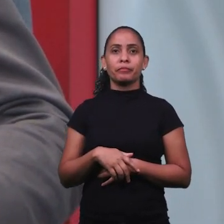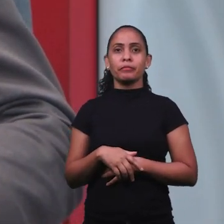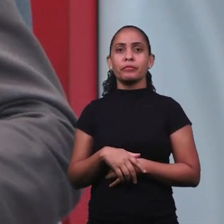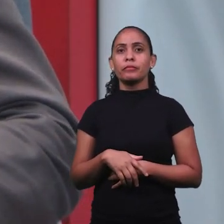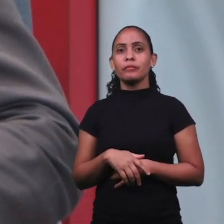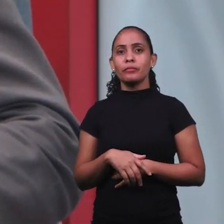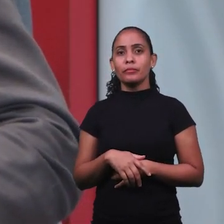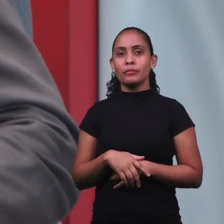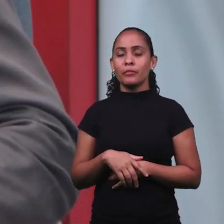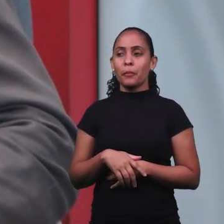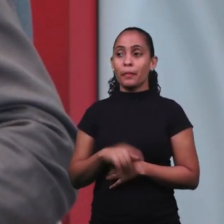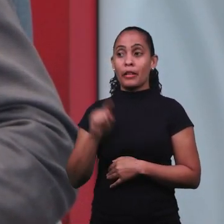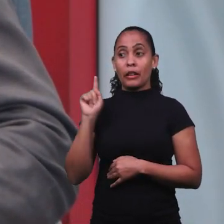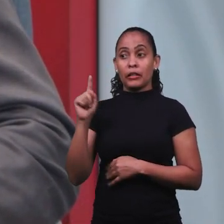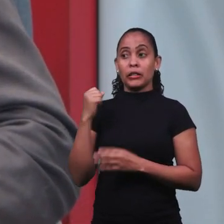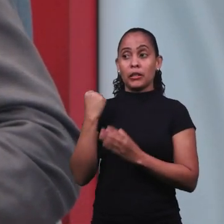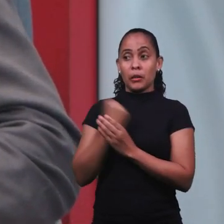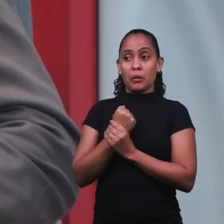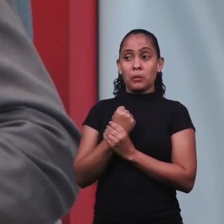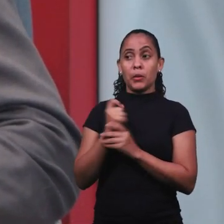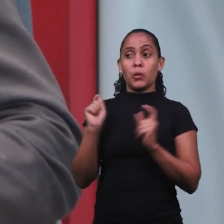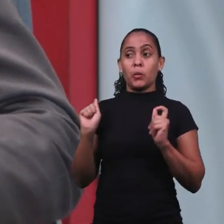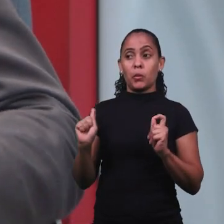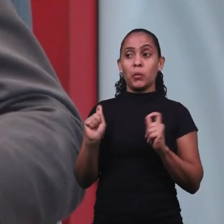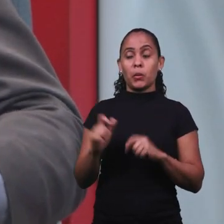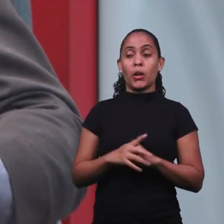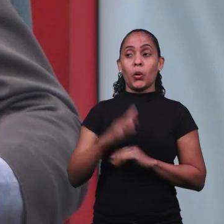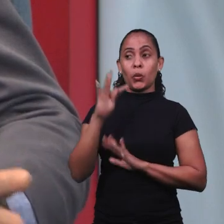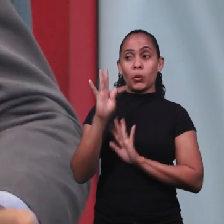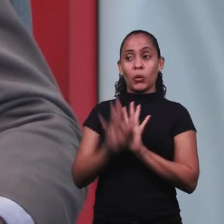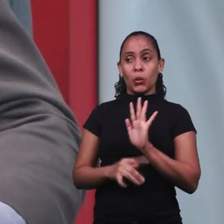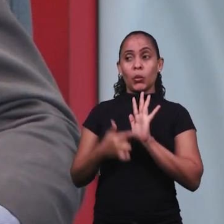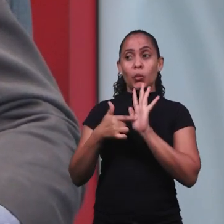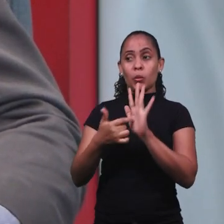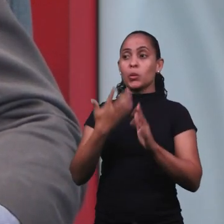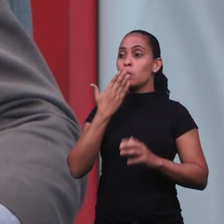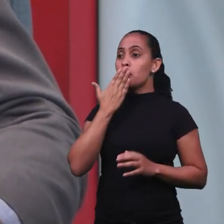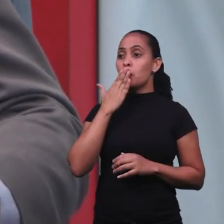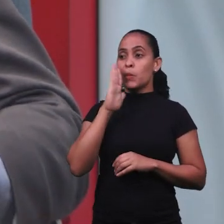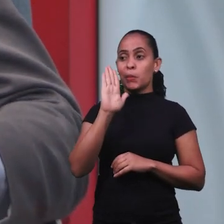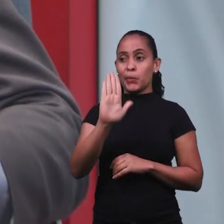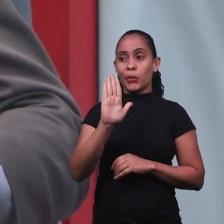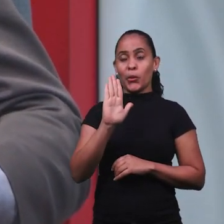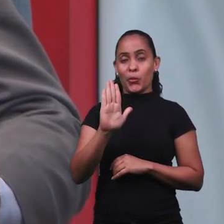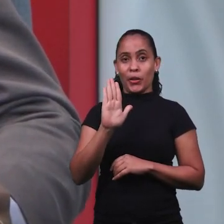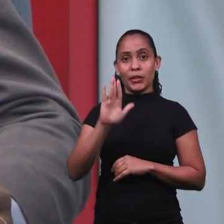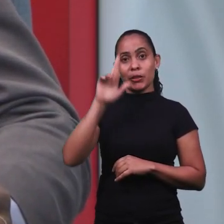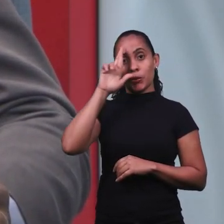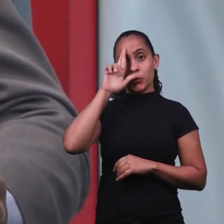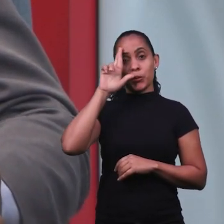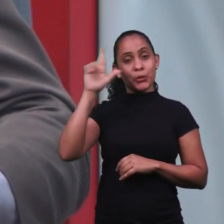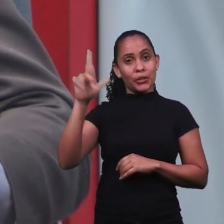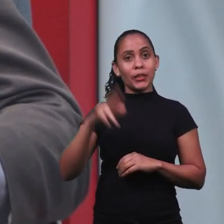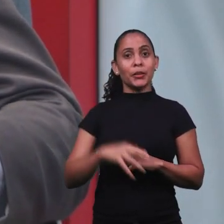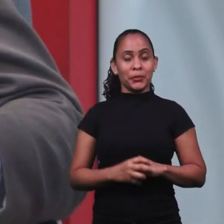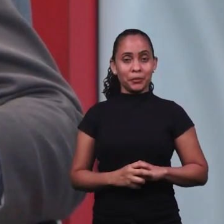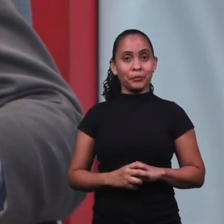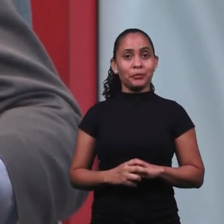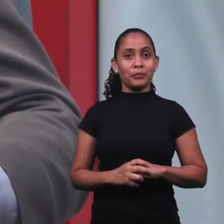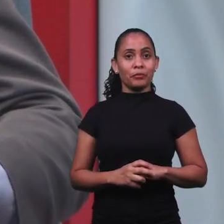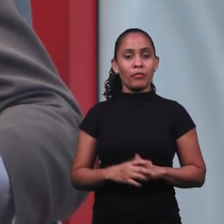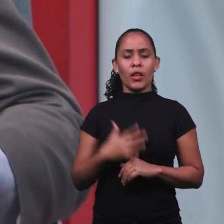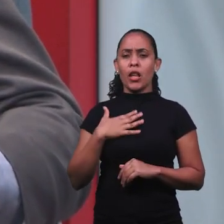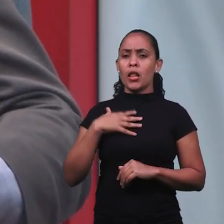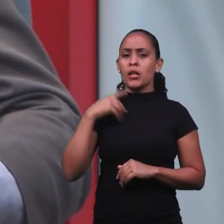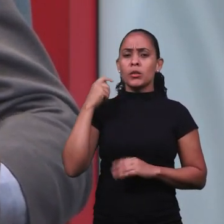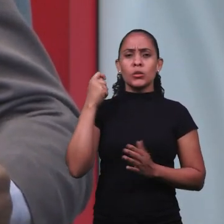a situação de Abraão, e o texto era uma promessa do Senhor, ela se